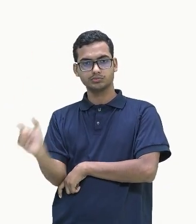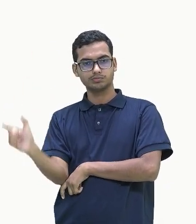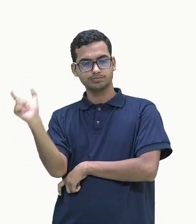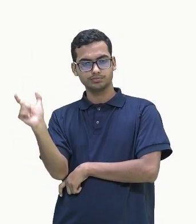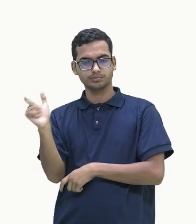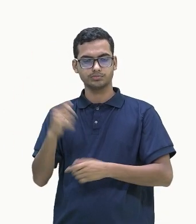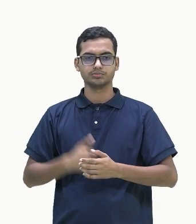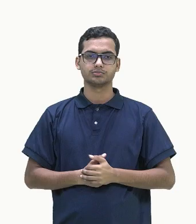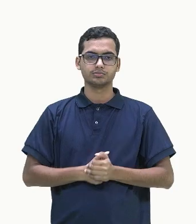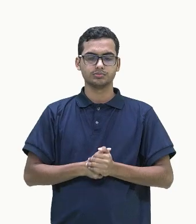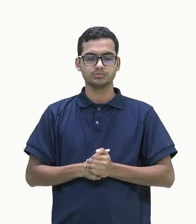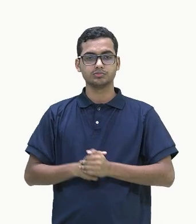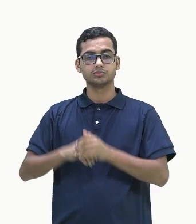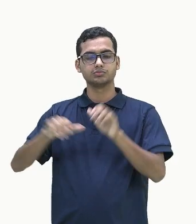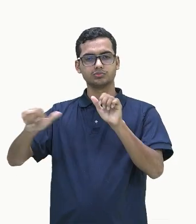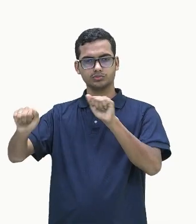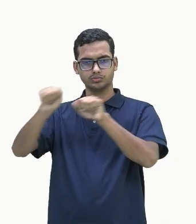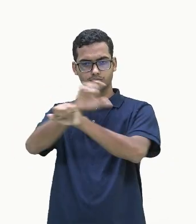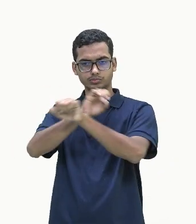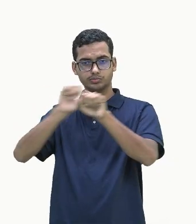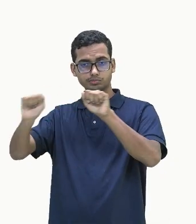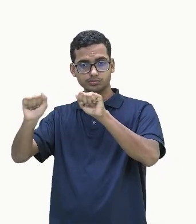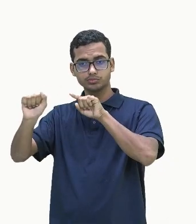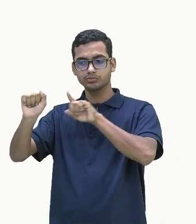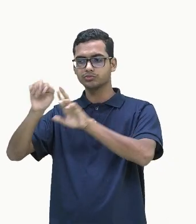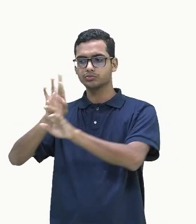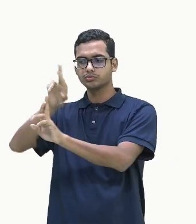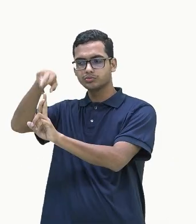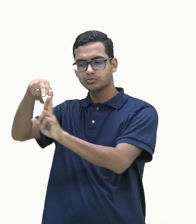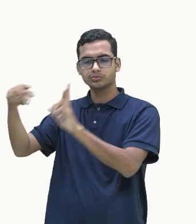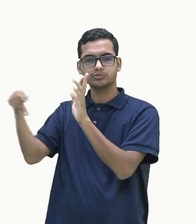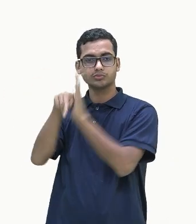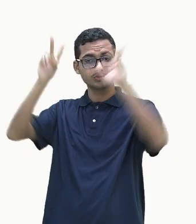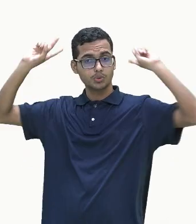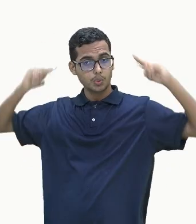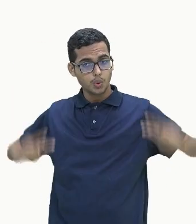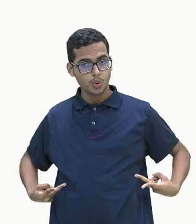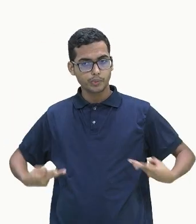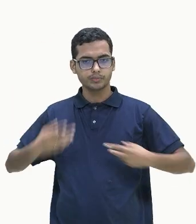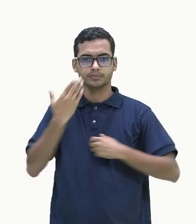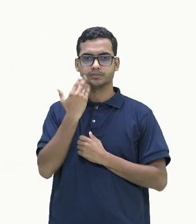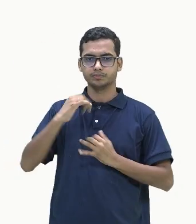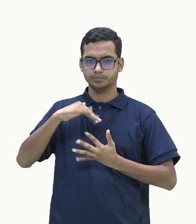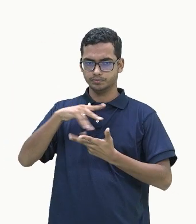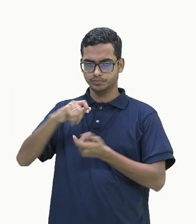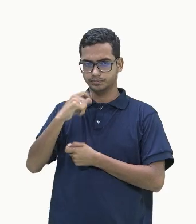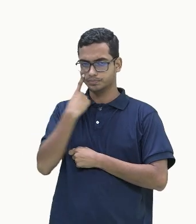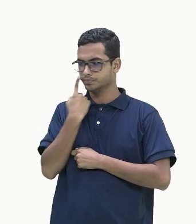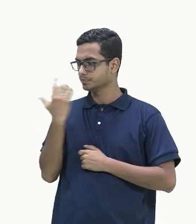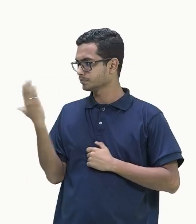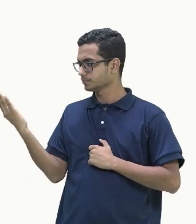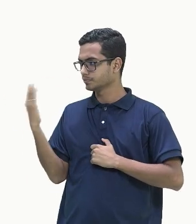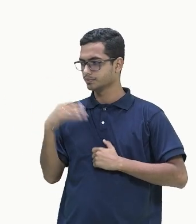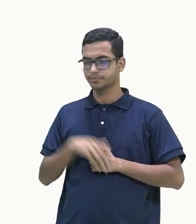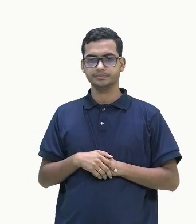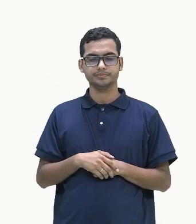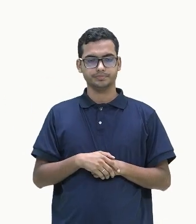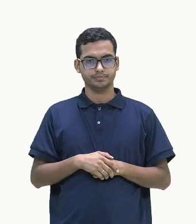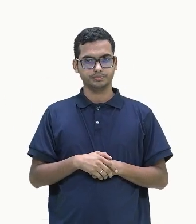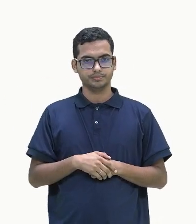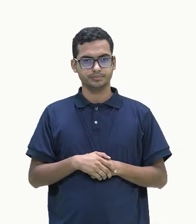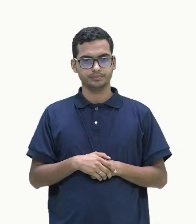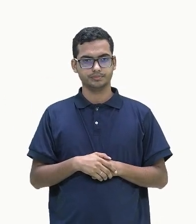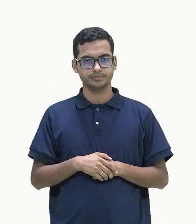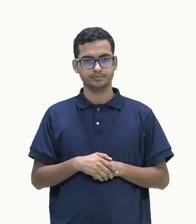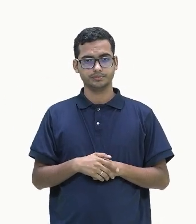à palavra humanidade. Nota que a palavra humanidade é um substantivo. E, se porventura eu tirar isso